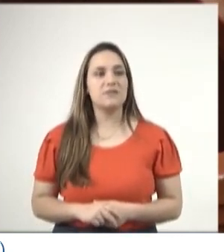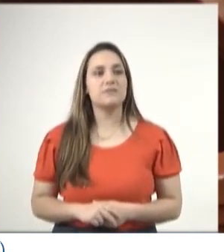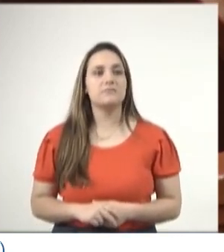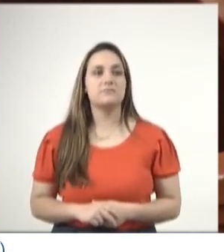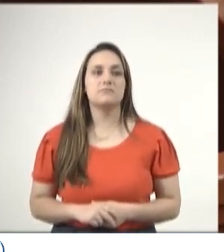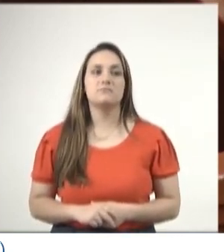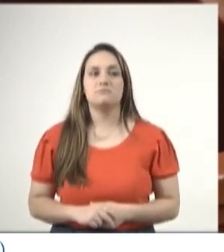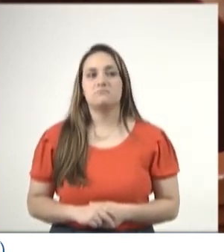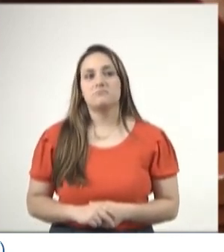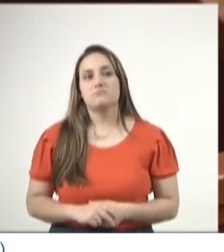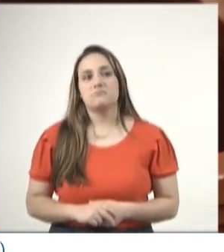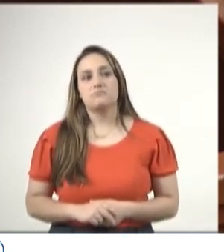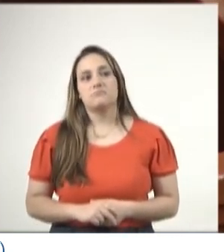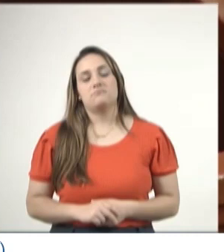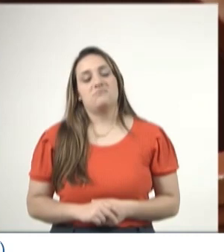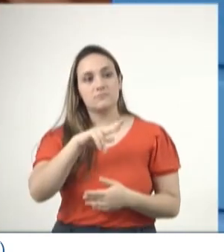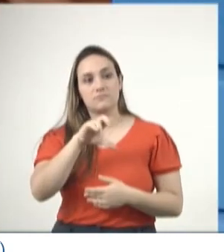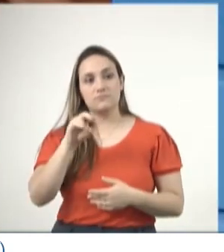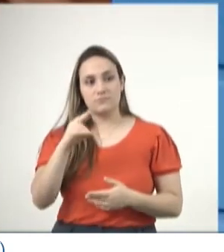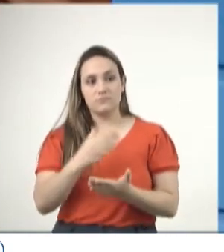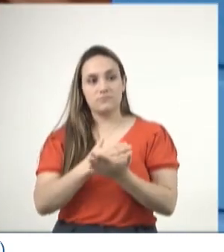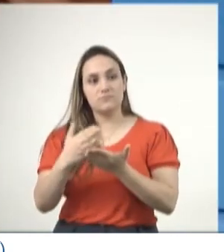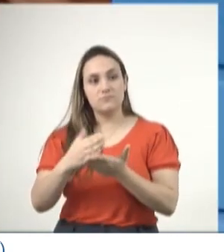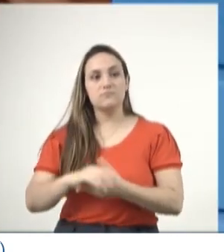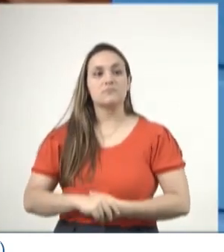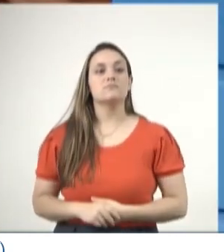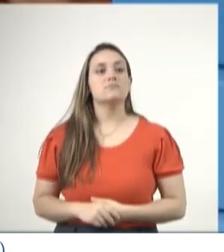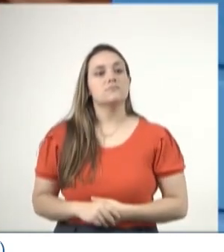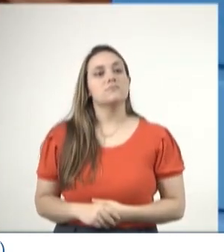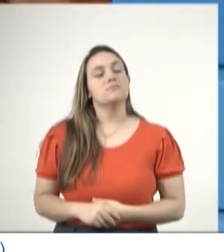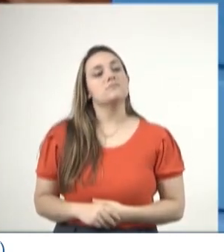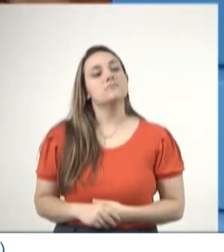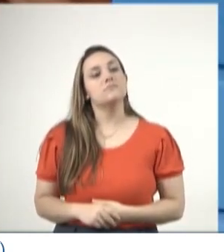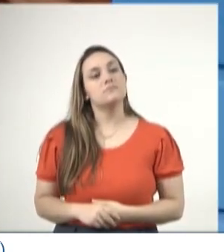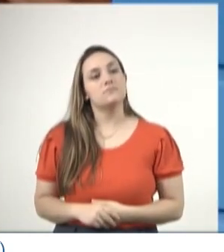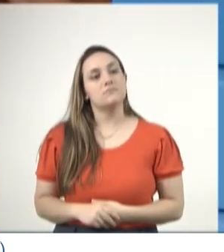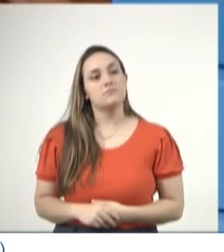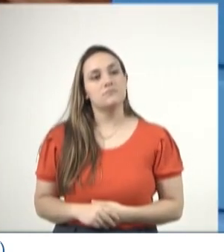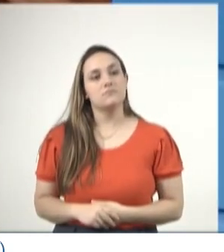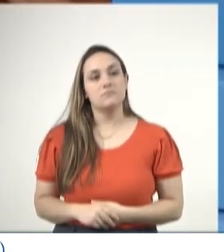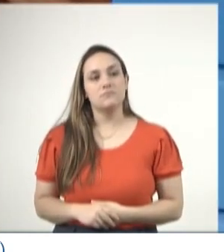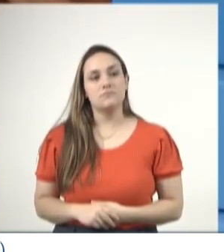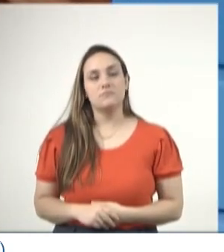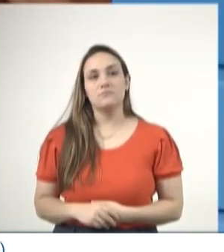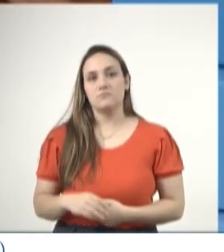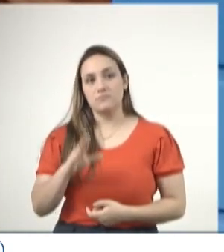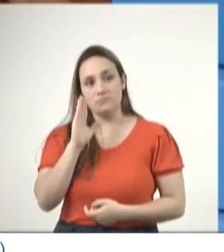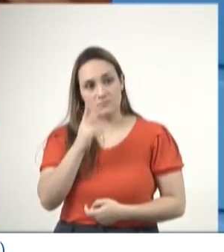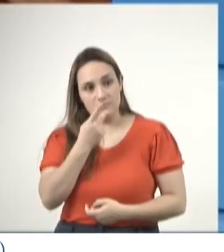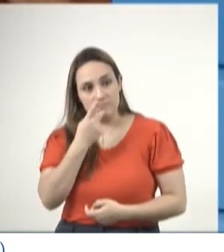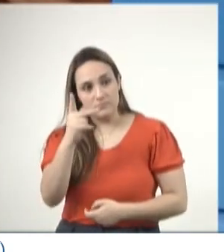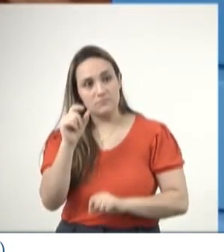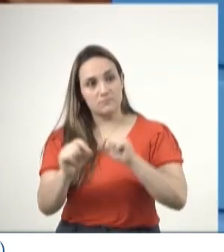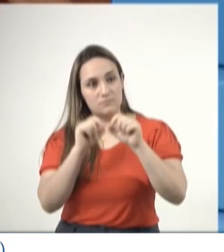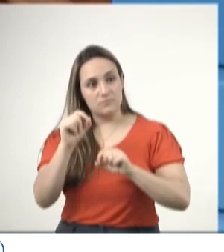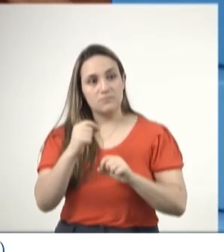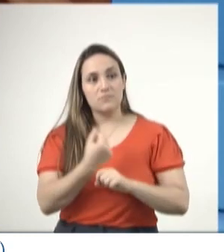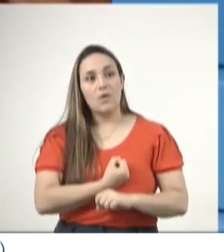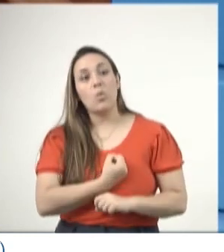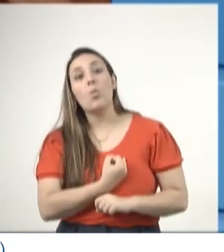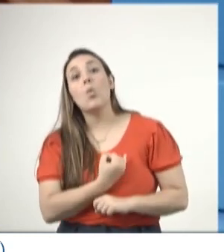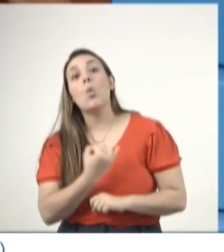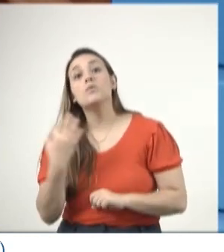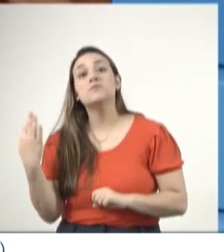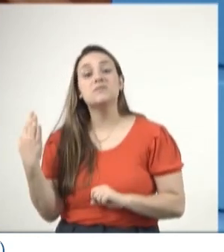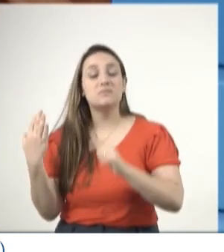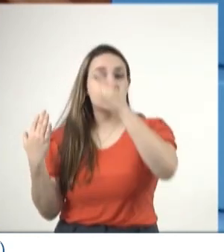ser consciente no trânsito. Já foi falado bastante, mas eu sempre trago isso de início, que é a quantidade de mortes que a gente tem